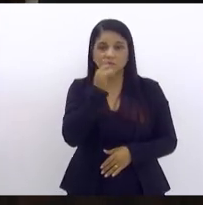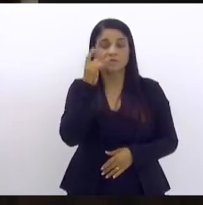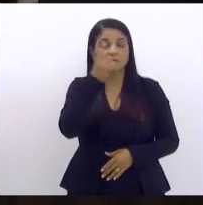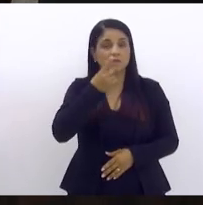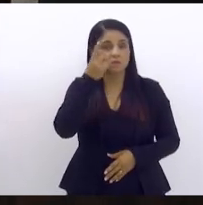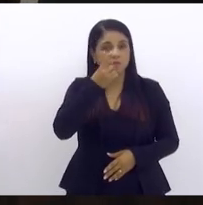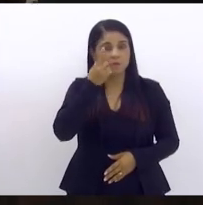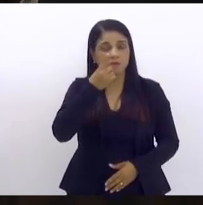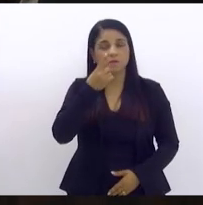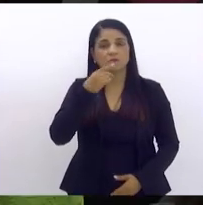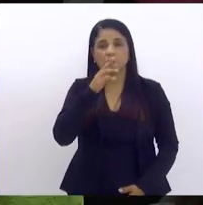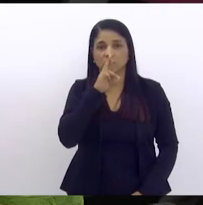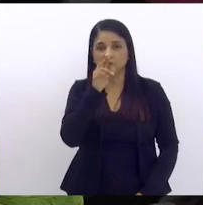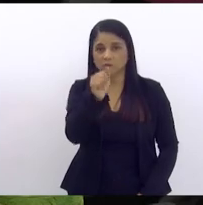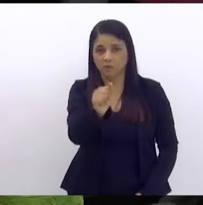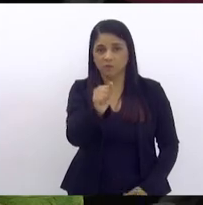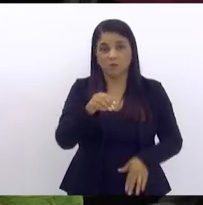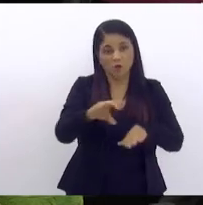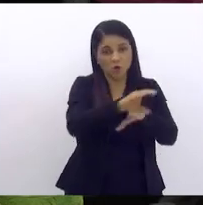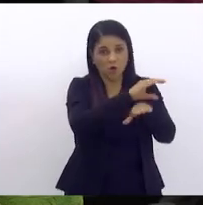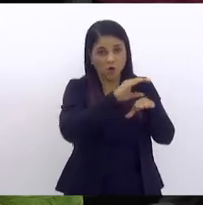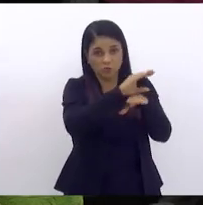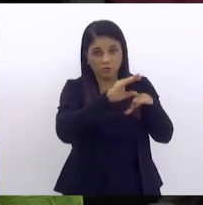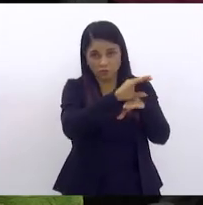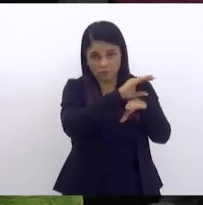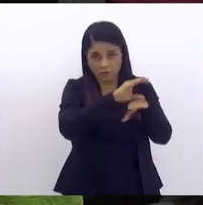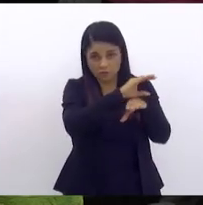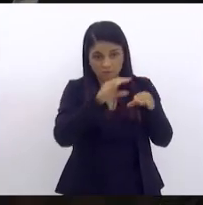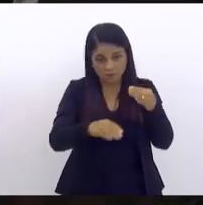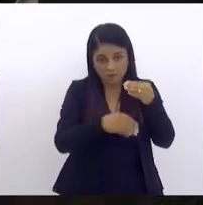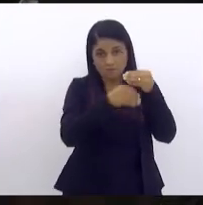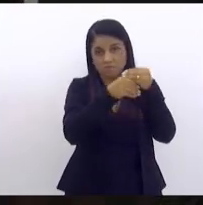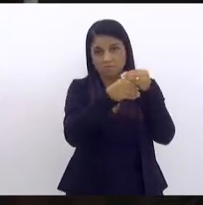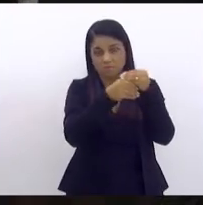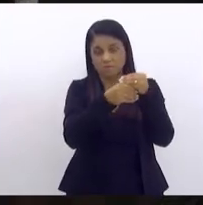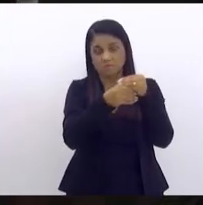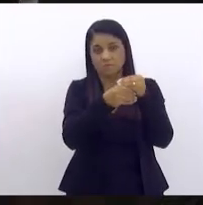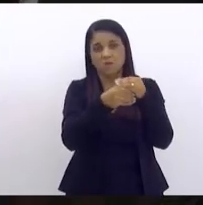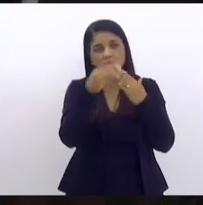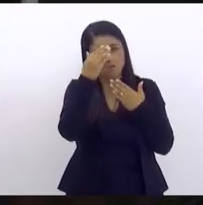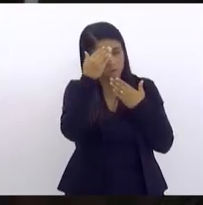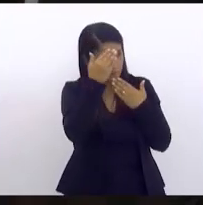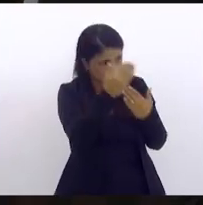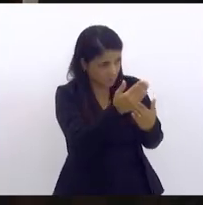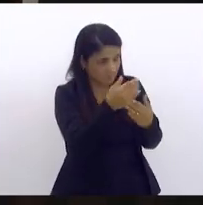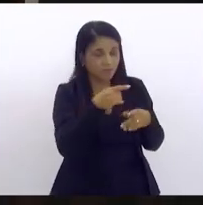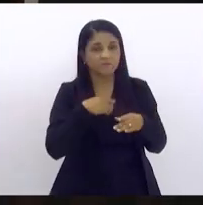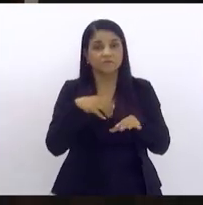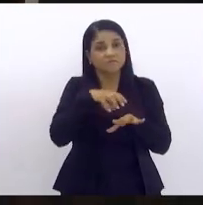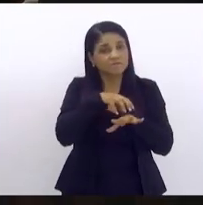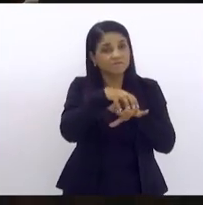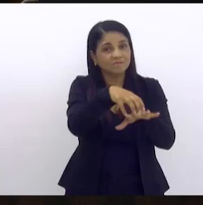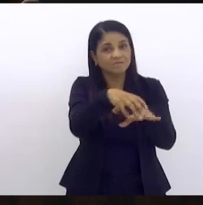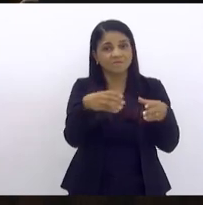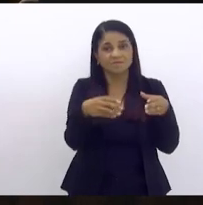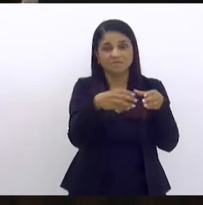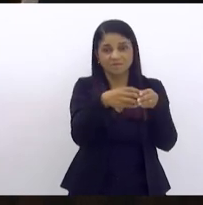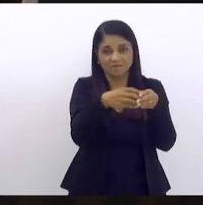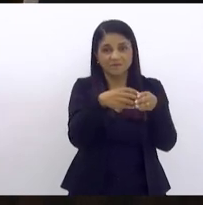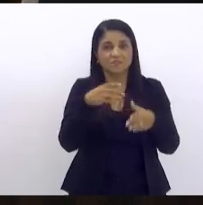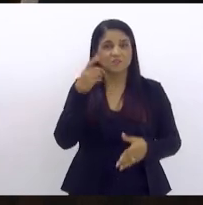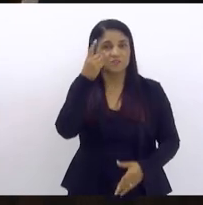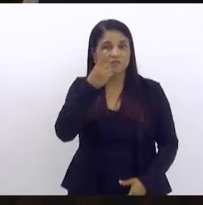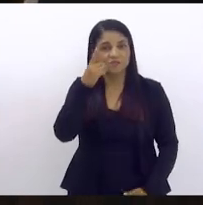Rodrigo Amorim. Pela constitucionalidade com emendas, presidente. Muito obrigado. Pela Comissão de Transporte, deputado